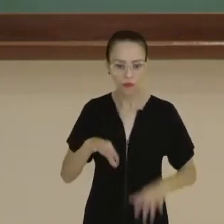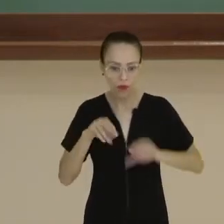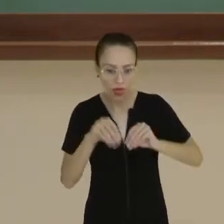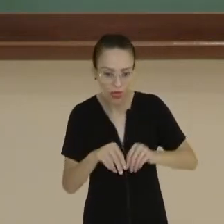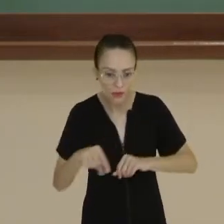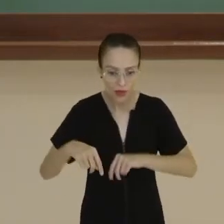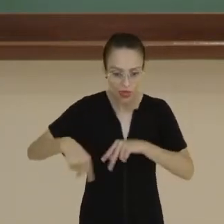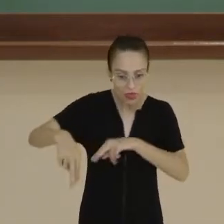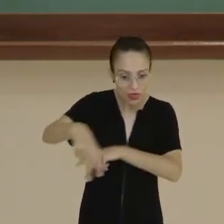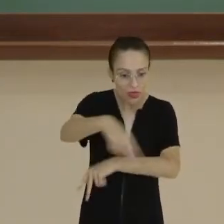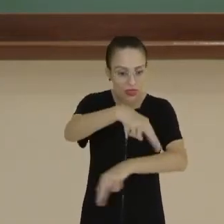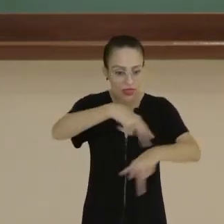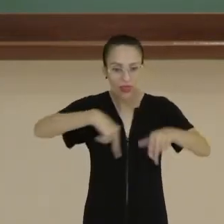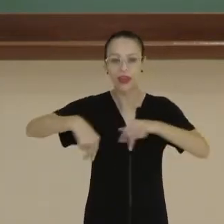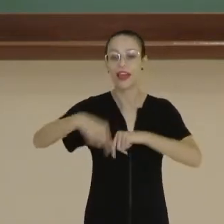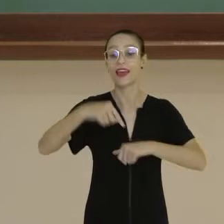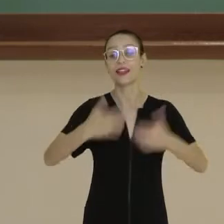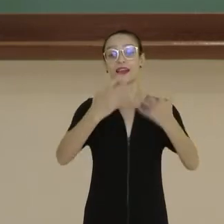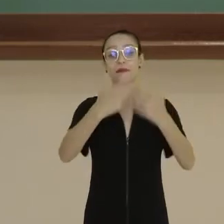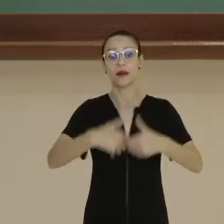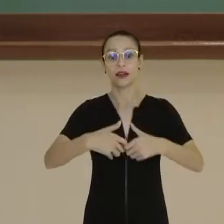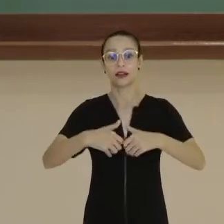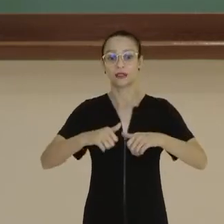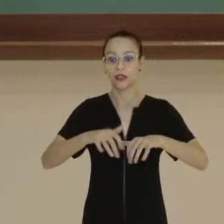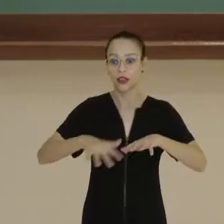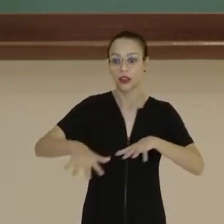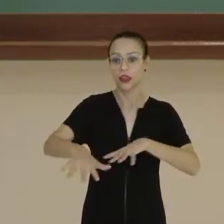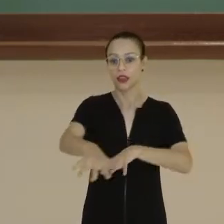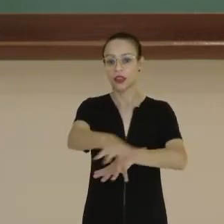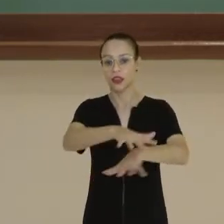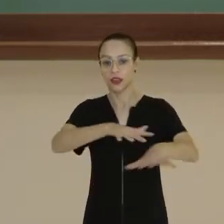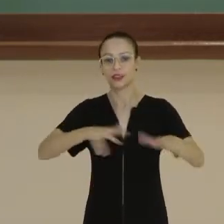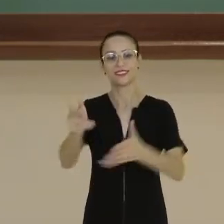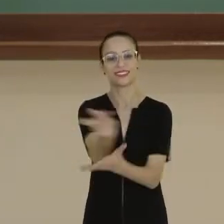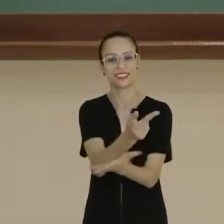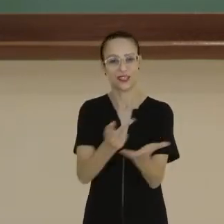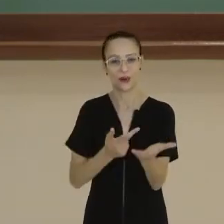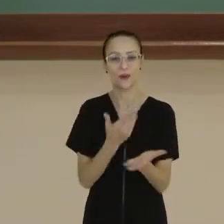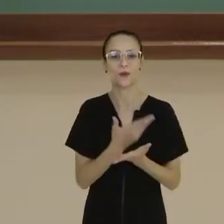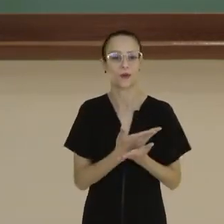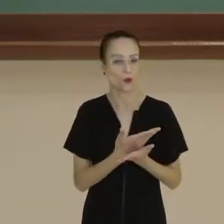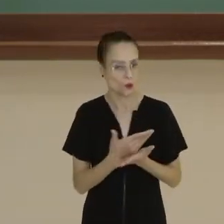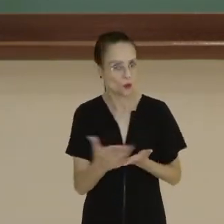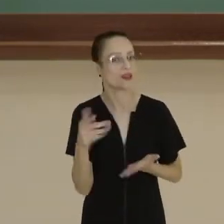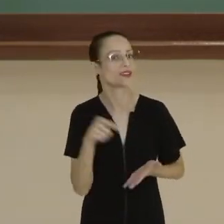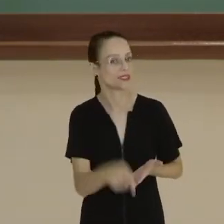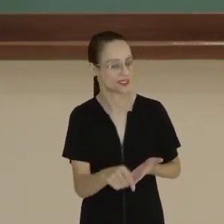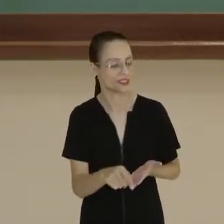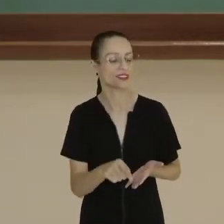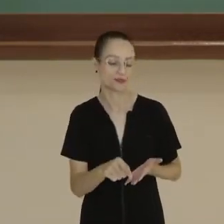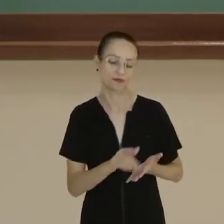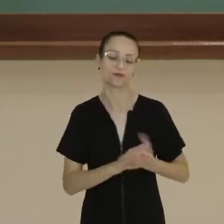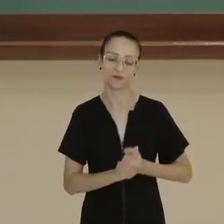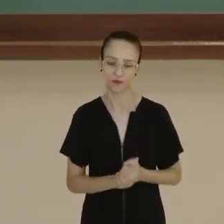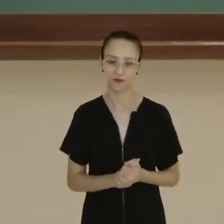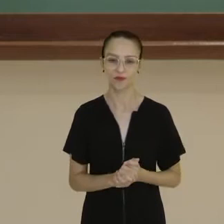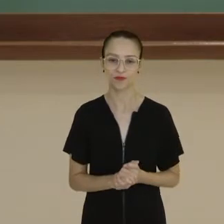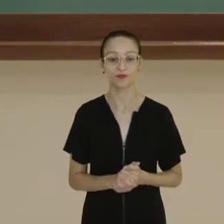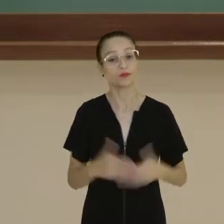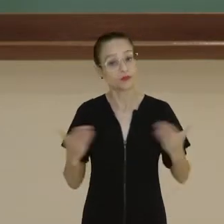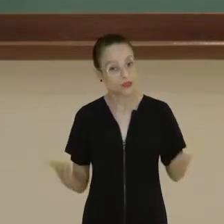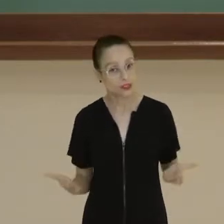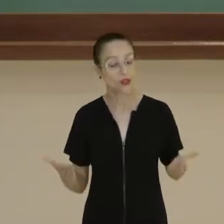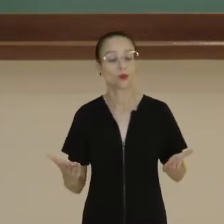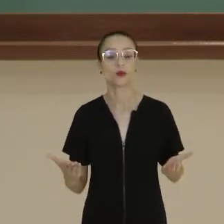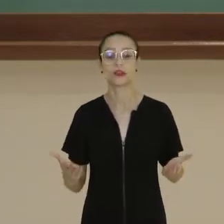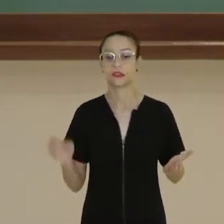se movimenta, essa máquina entra em ação. Ela se torna, né, a obra em si de arte que o artista pensou. Então,